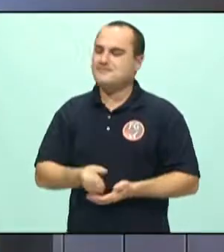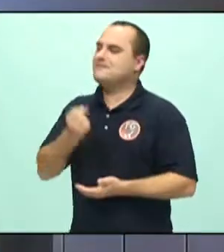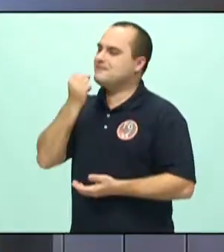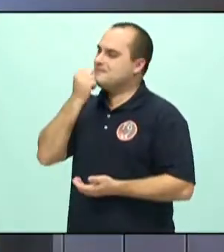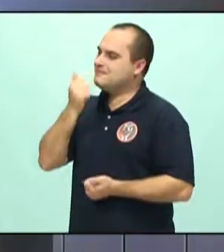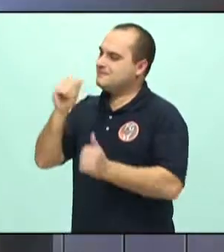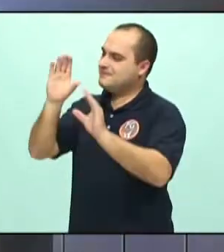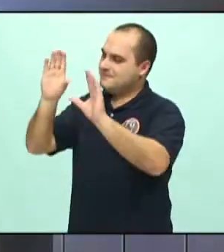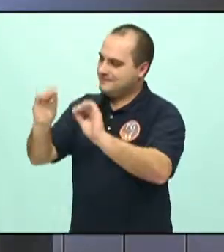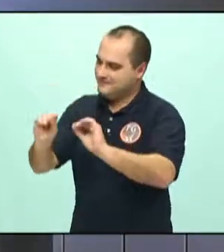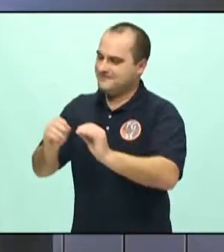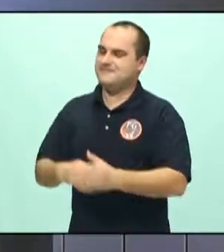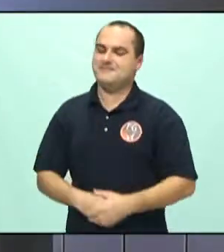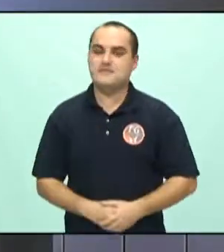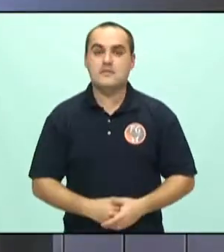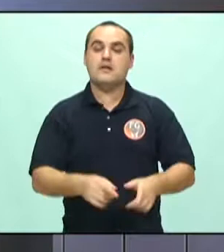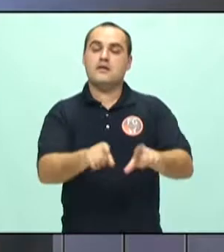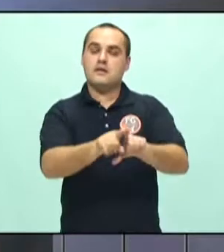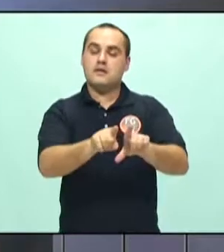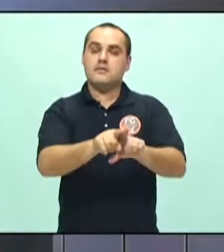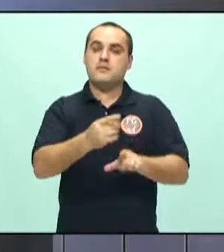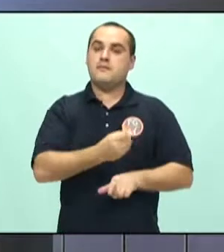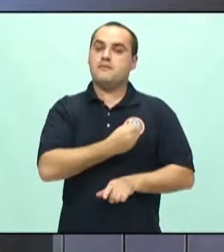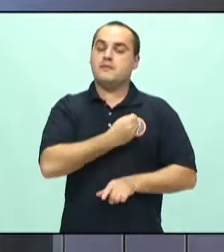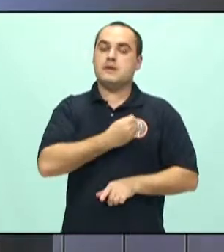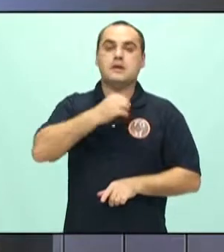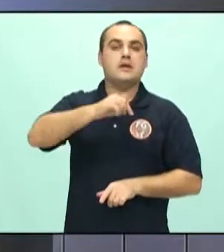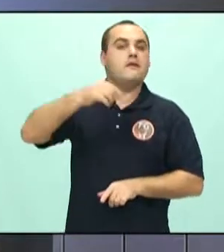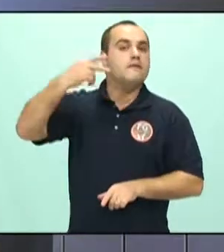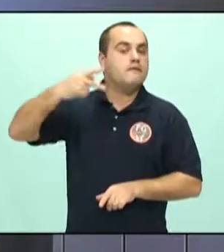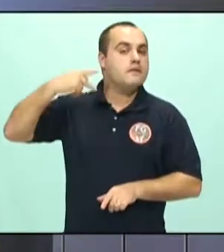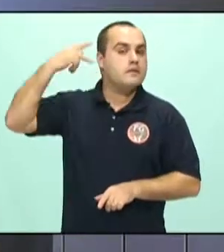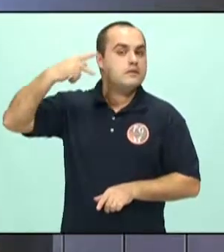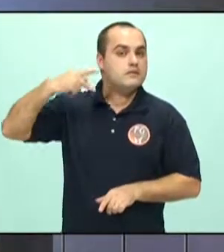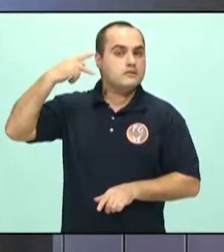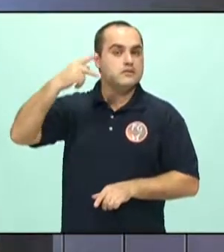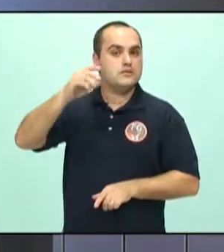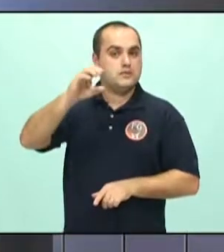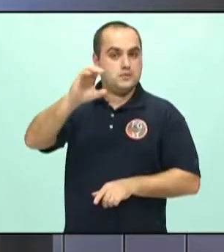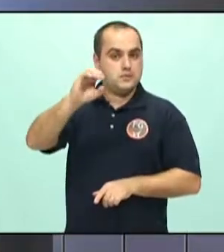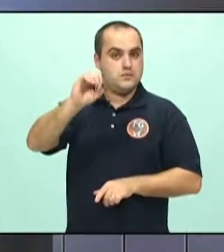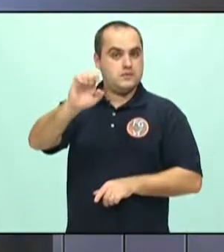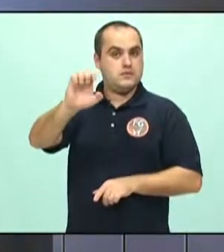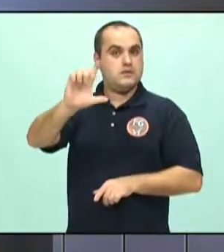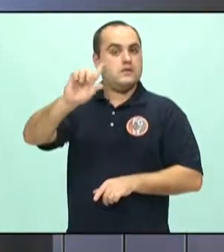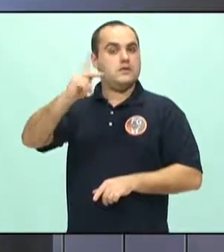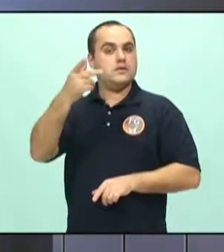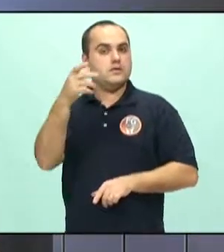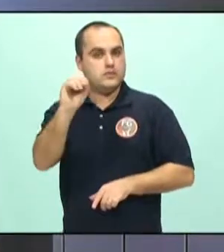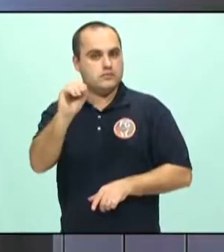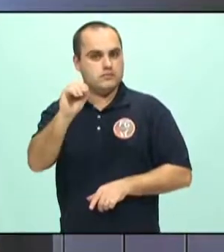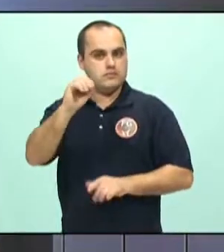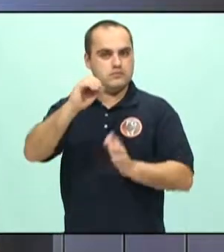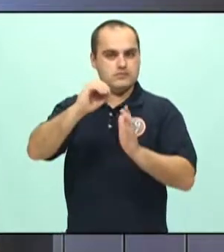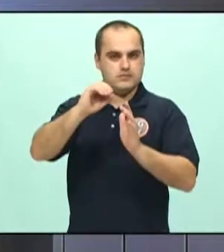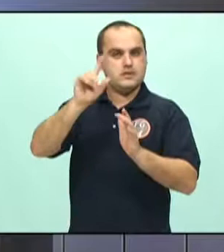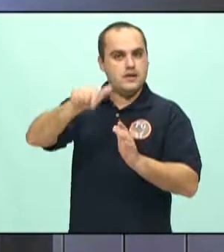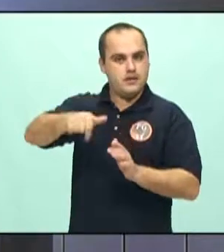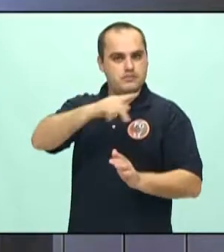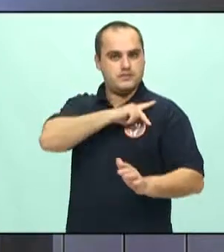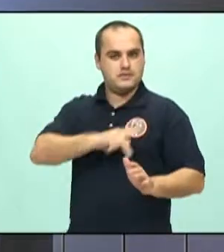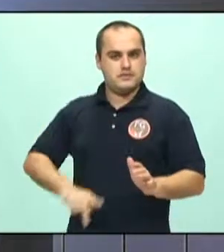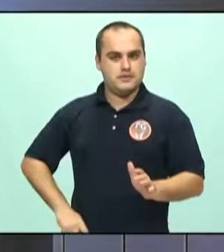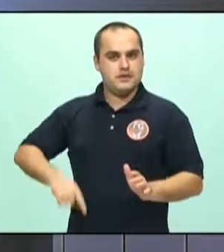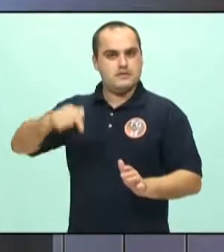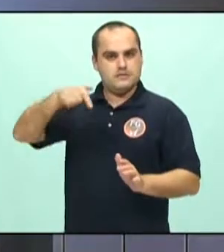Também está conosco o vereador Robson Coelho, do PSTB, que é presidente da Comissão de Complexos Portuários